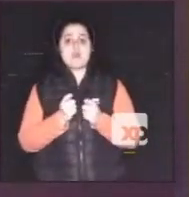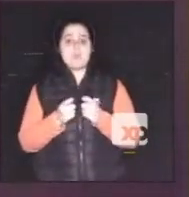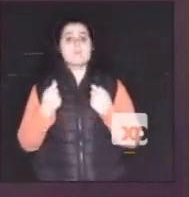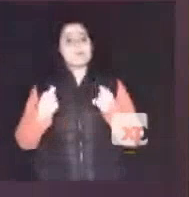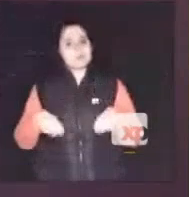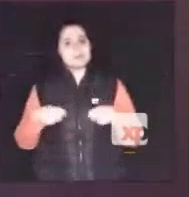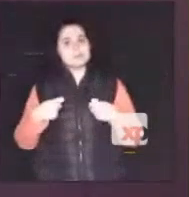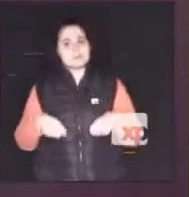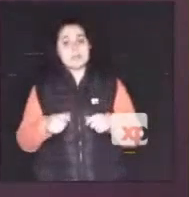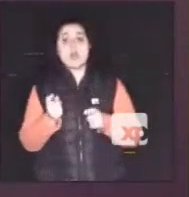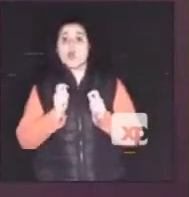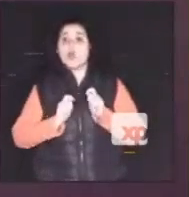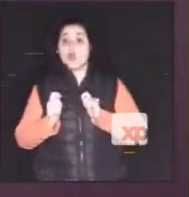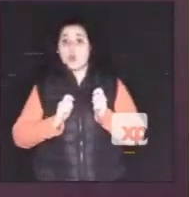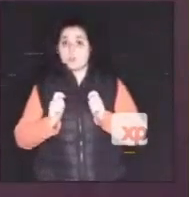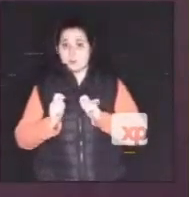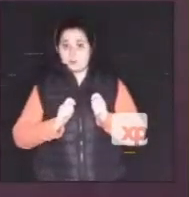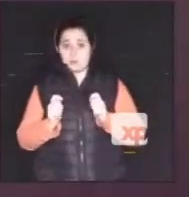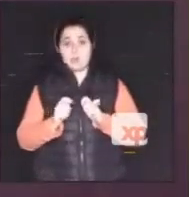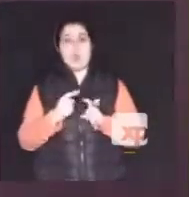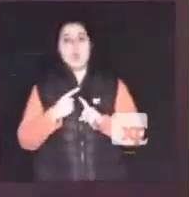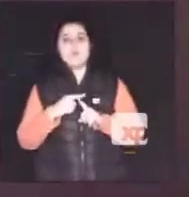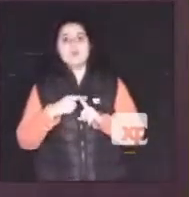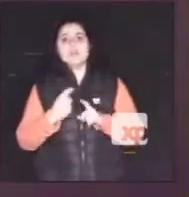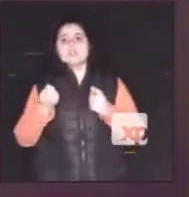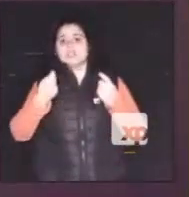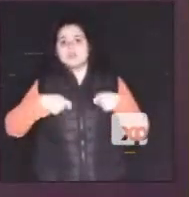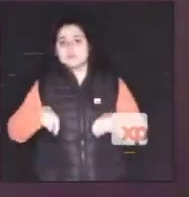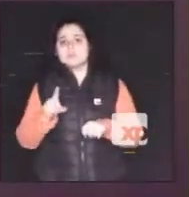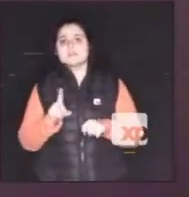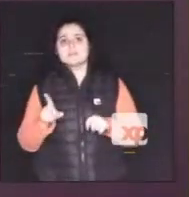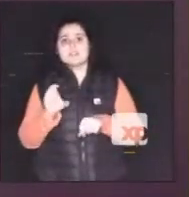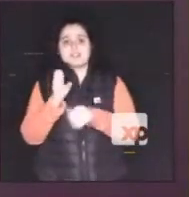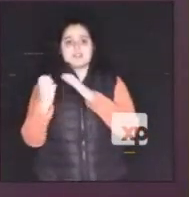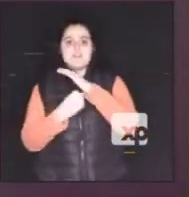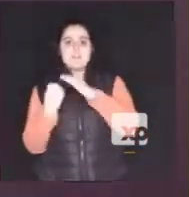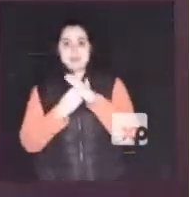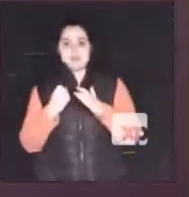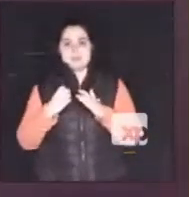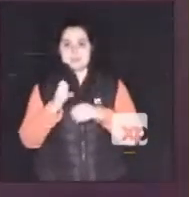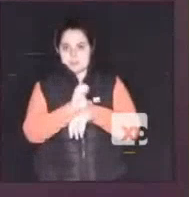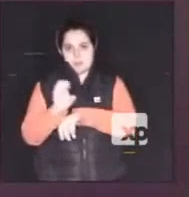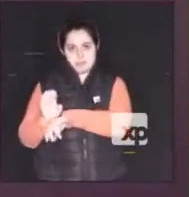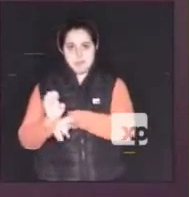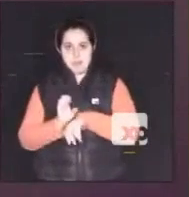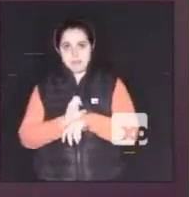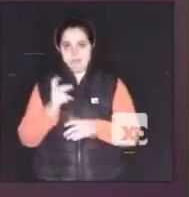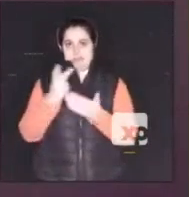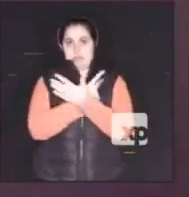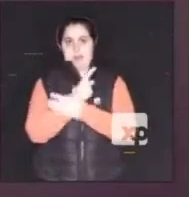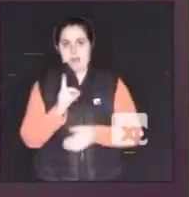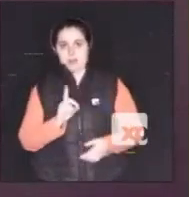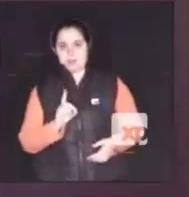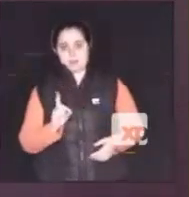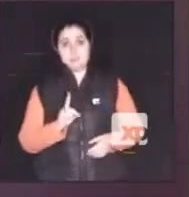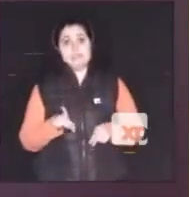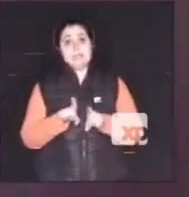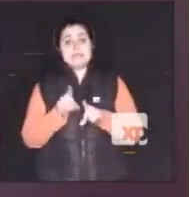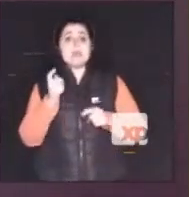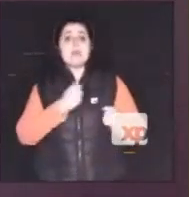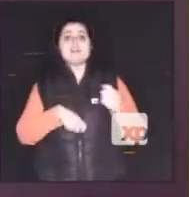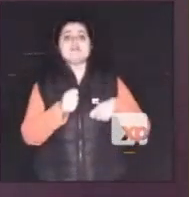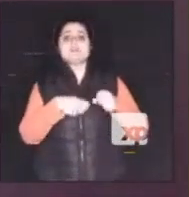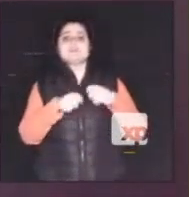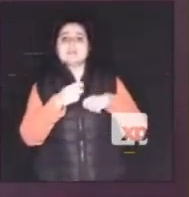e econômico porque a gente não precisa de tanto empresa estatal para fazer coisas erradas e o estado